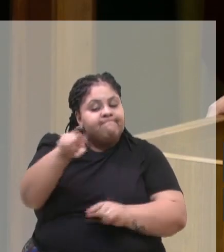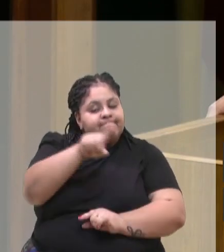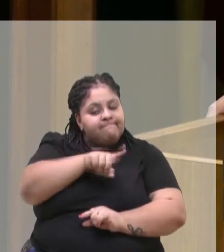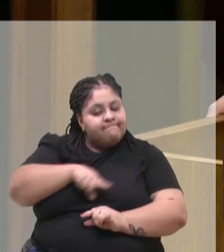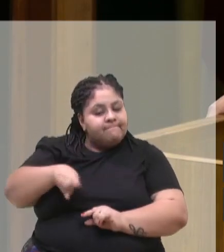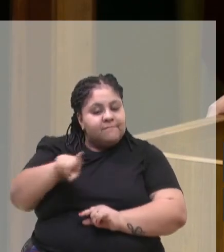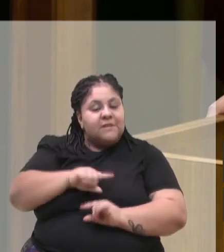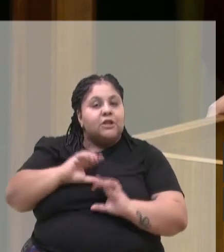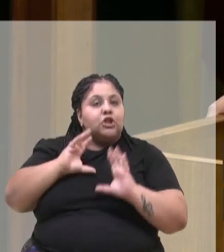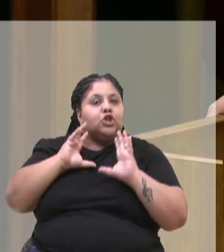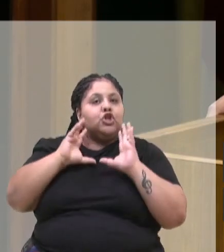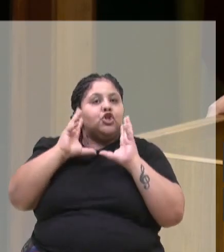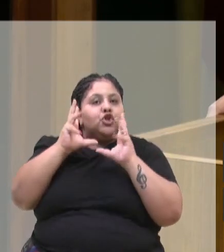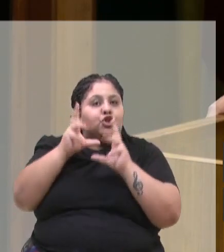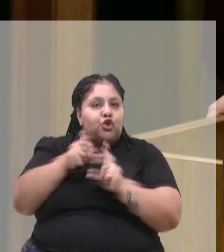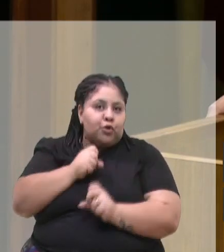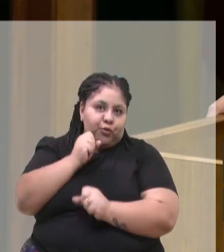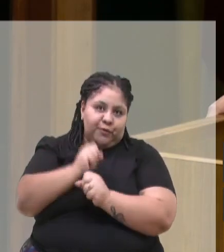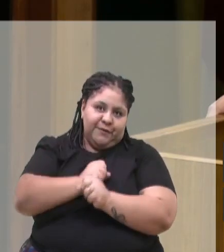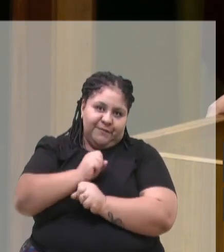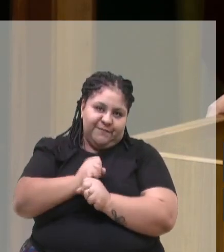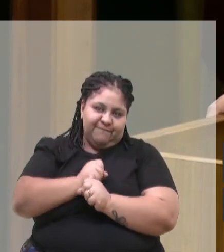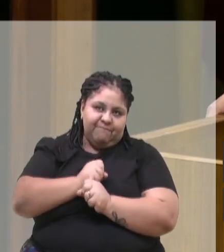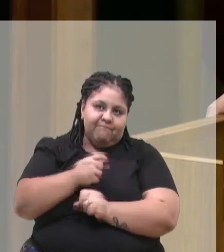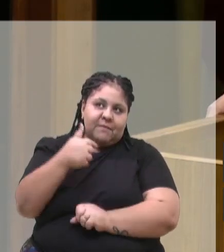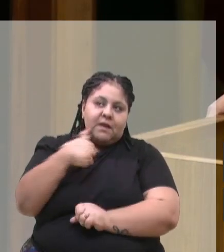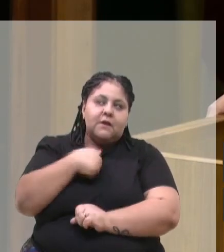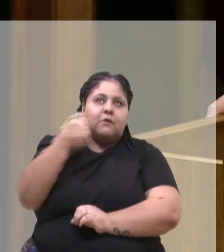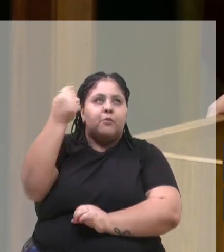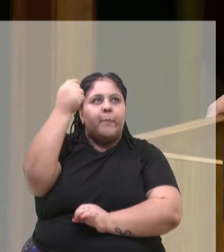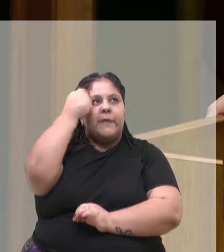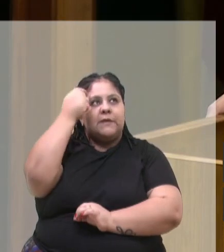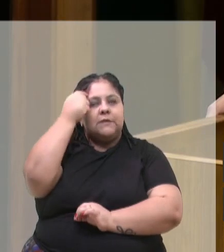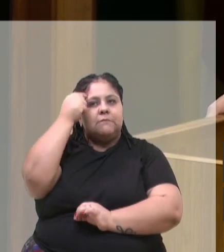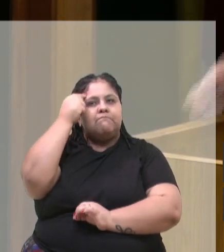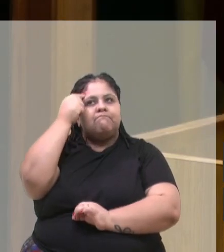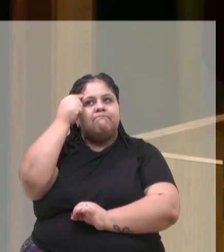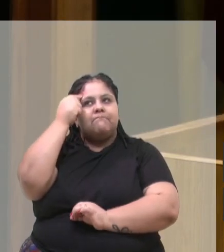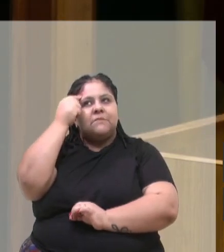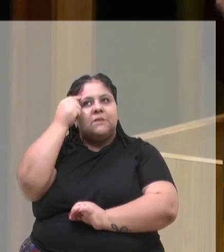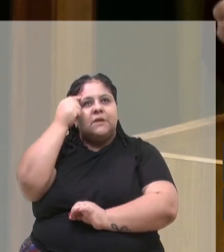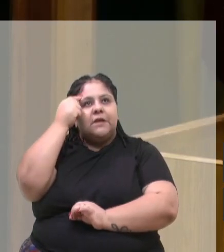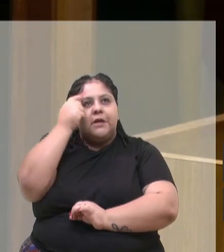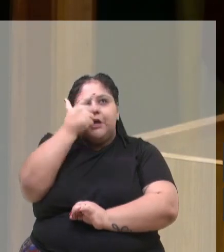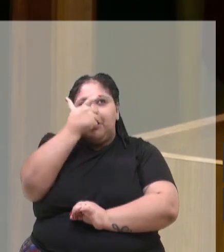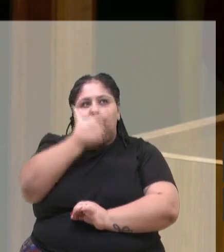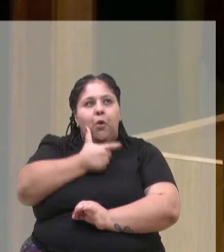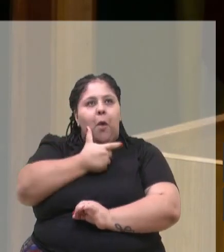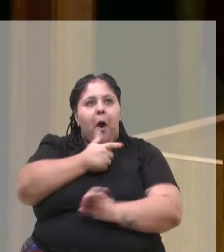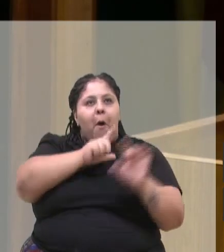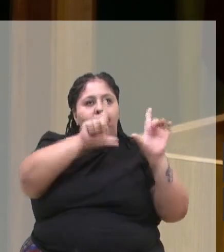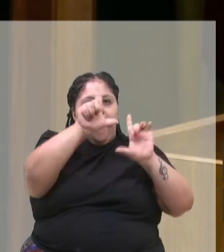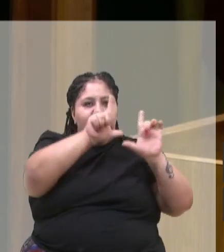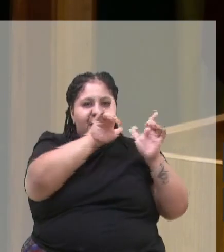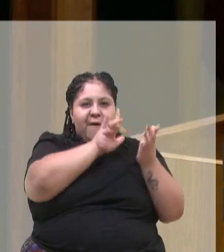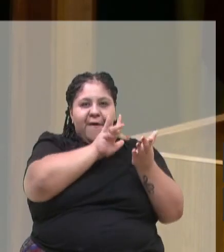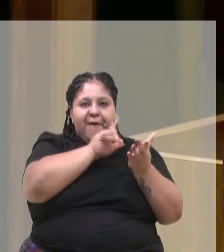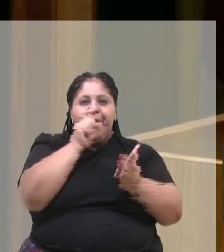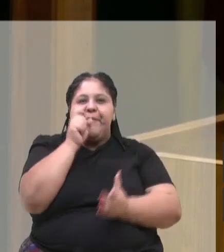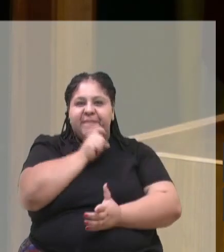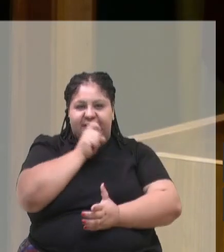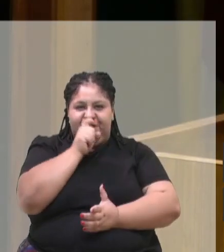a todos os anos. E aí eu fico pensando que parece uma novela, né? A novela está em